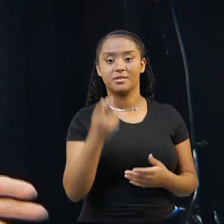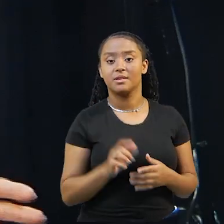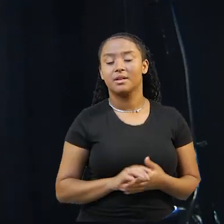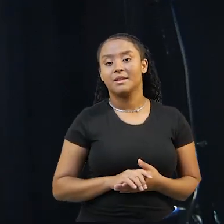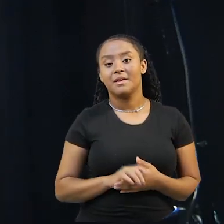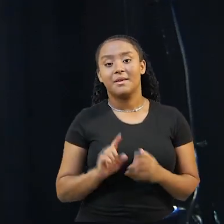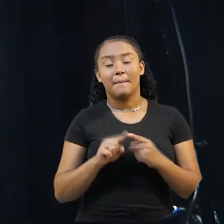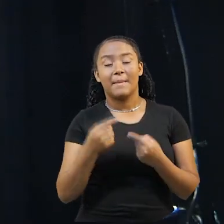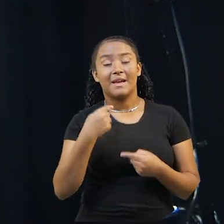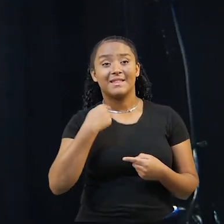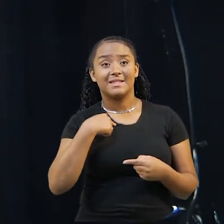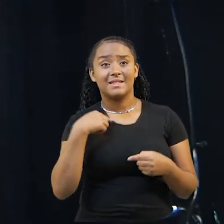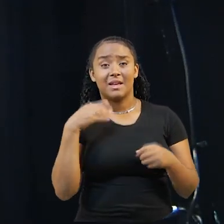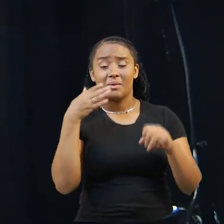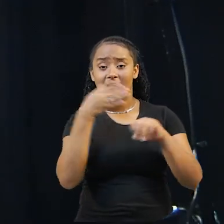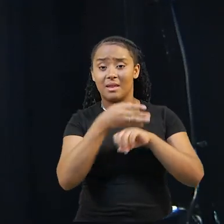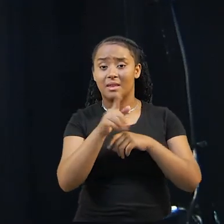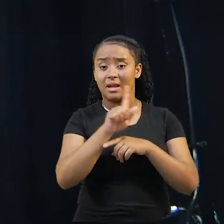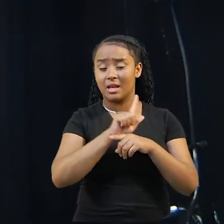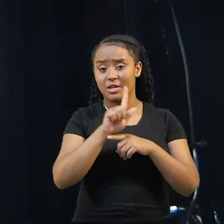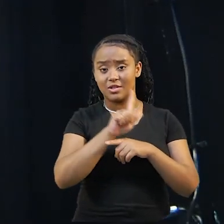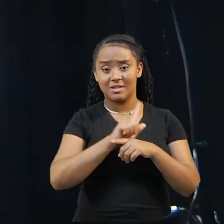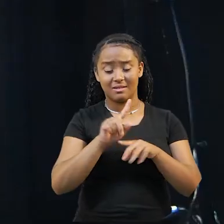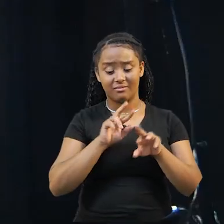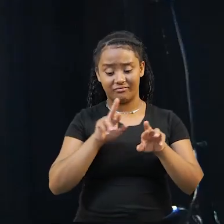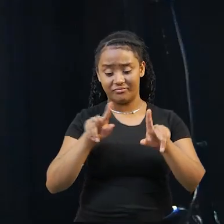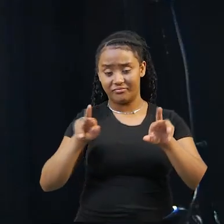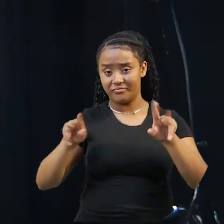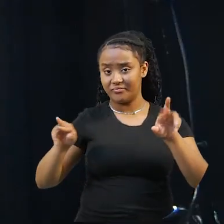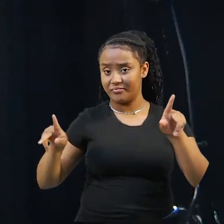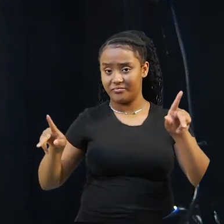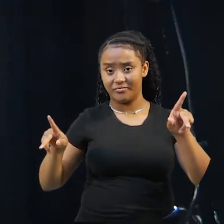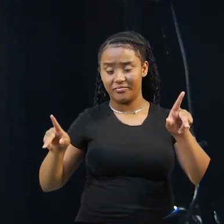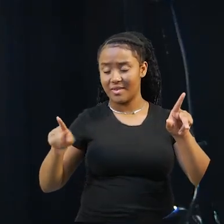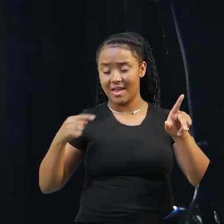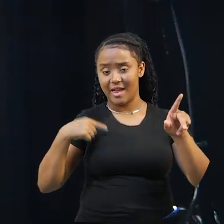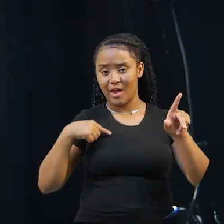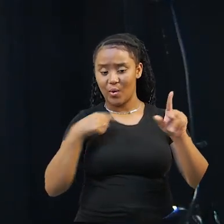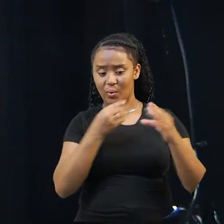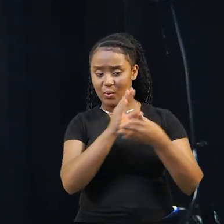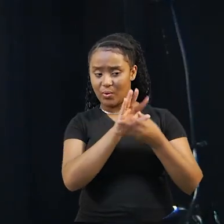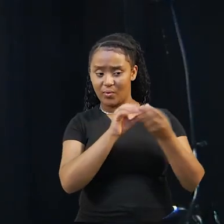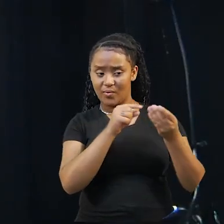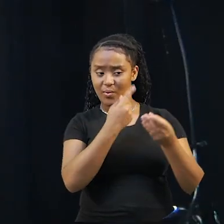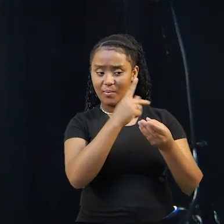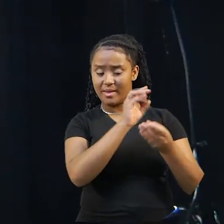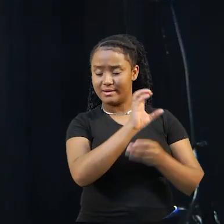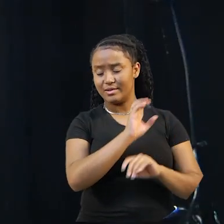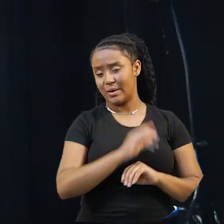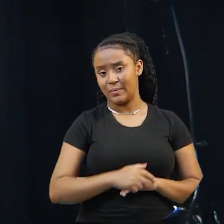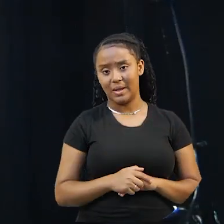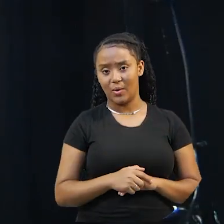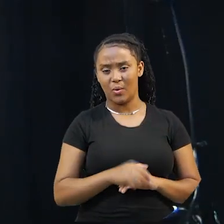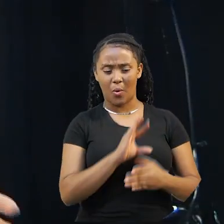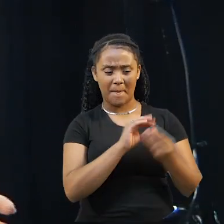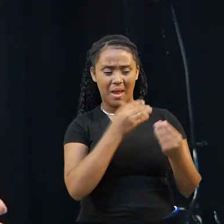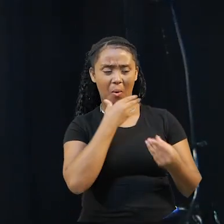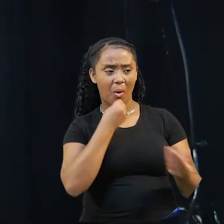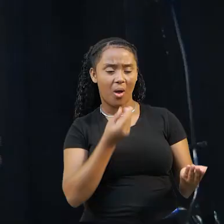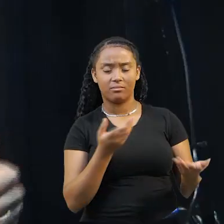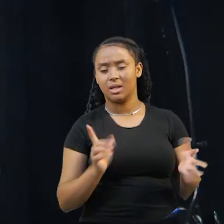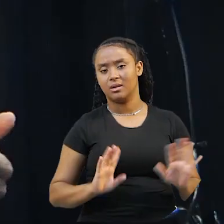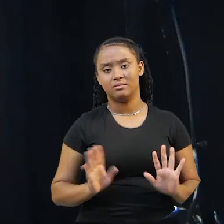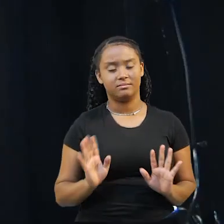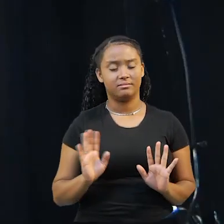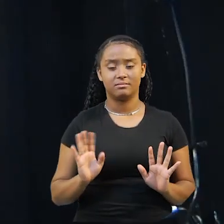que eu me propus a ocupar a gestão, eu me recusei a seguir esse estereótipo do masculino da gestão. Mas entendendo